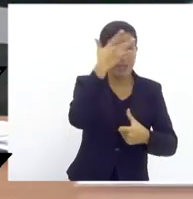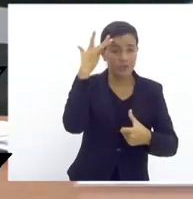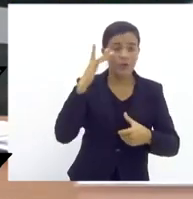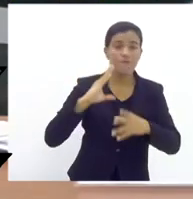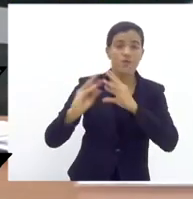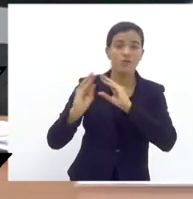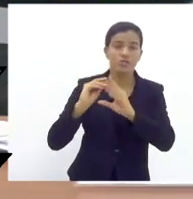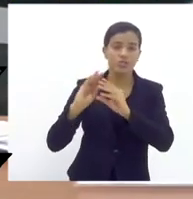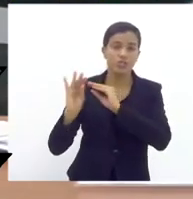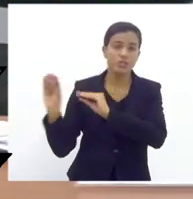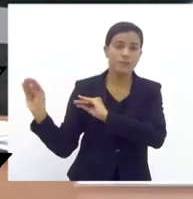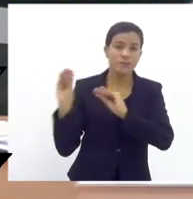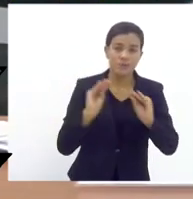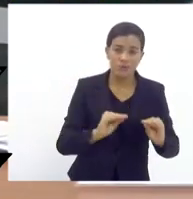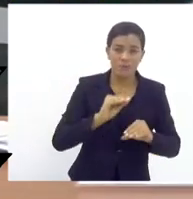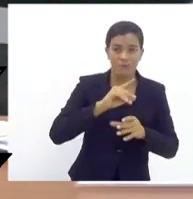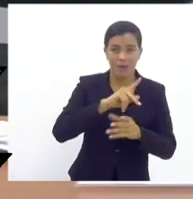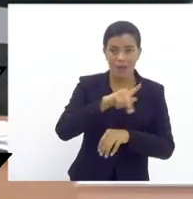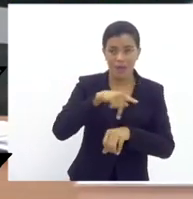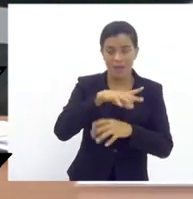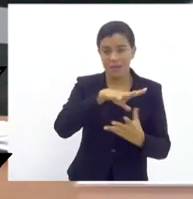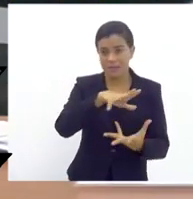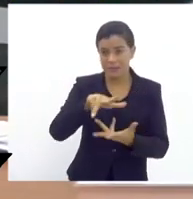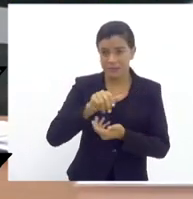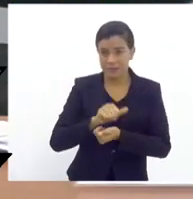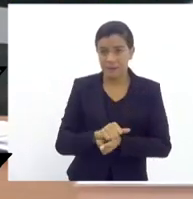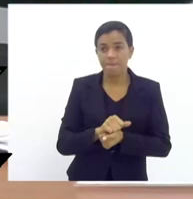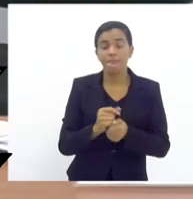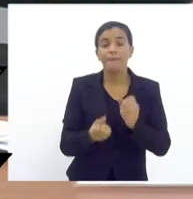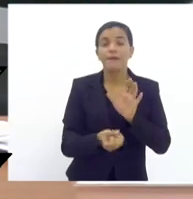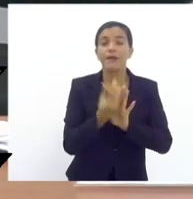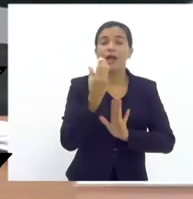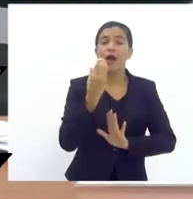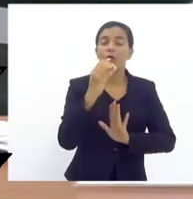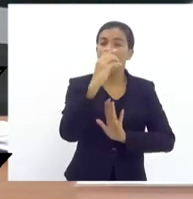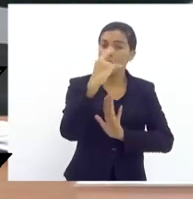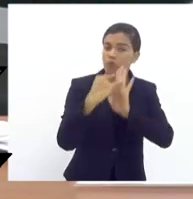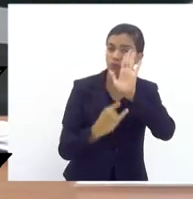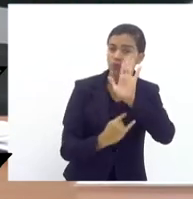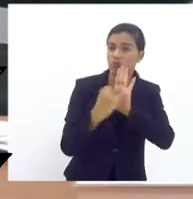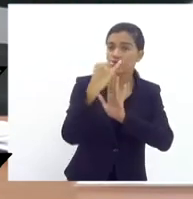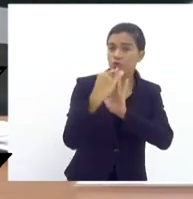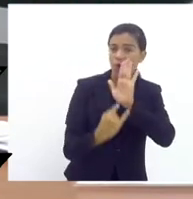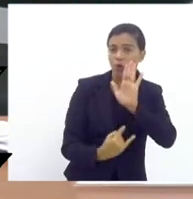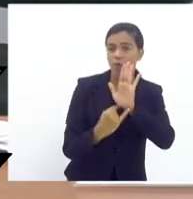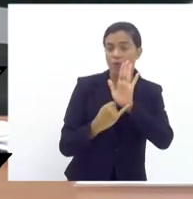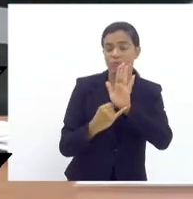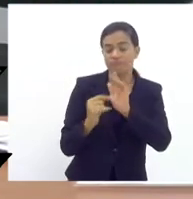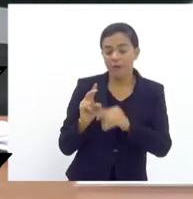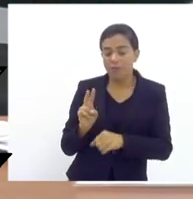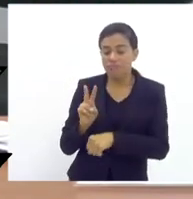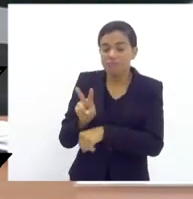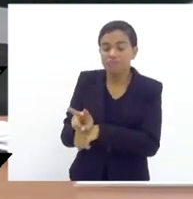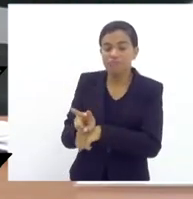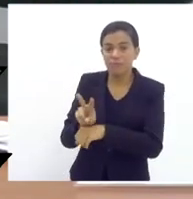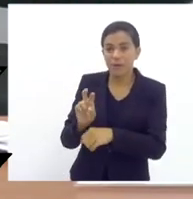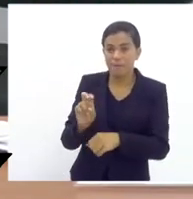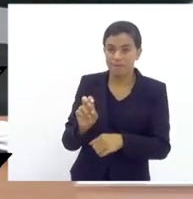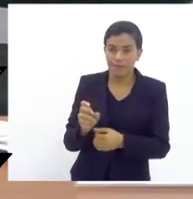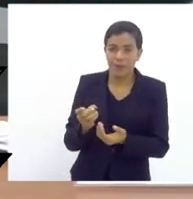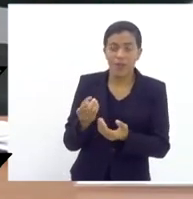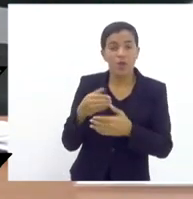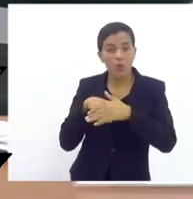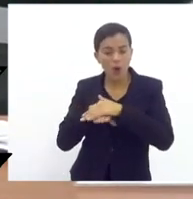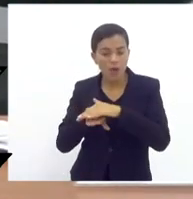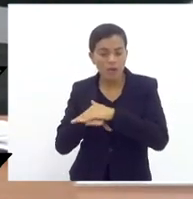que o Estado do Rio de Janeiro começa a promover um dossiê Estadual sobre a situação dessa população obviamente resguardando os dados sensíveis